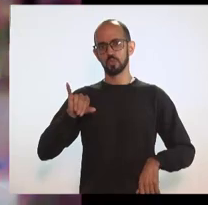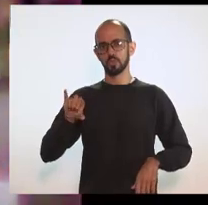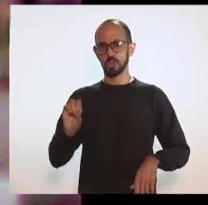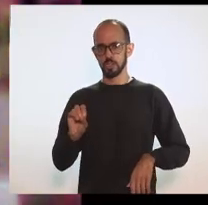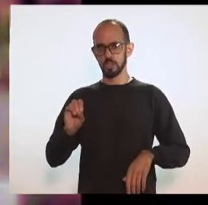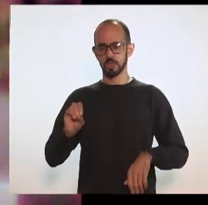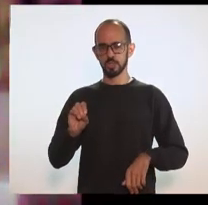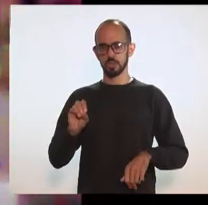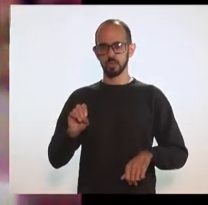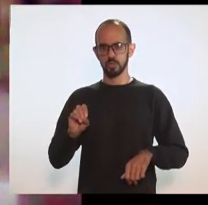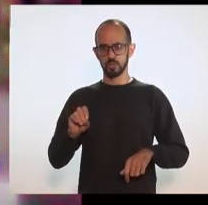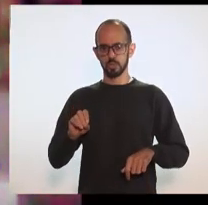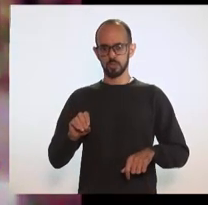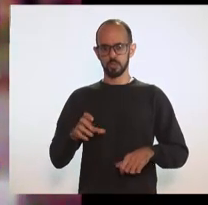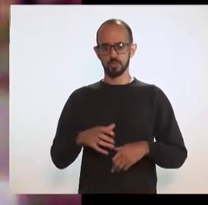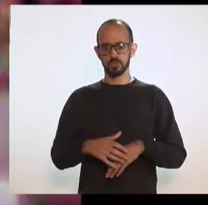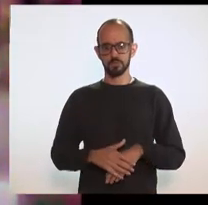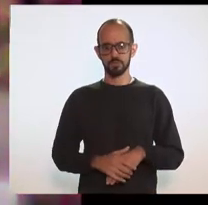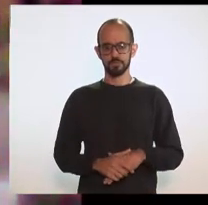mim